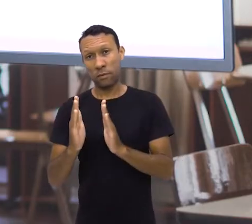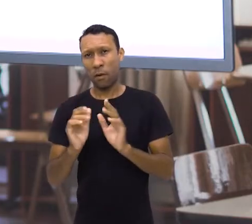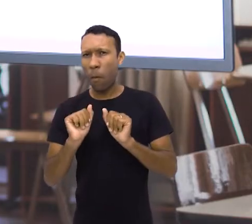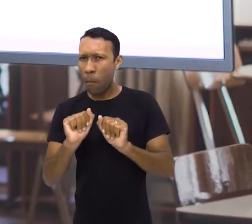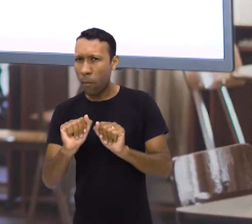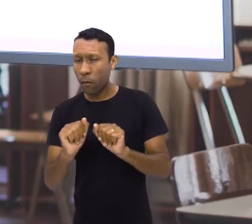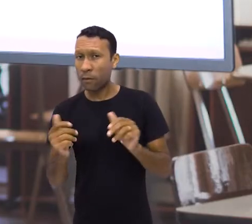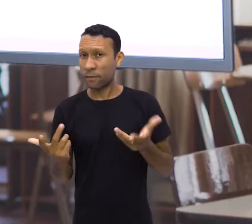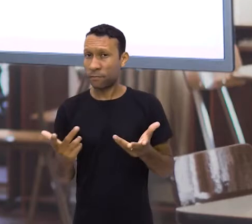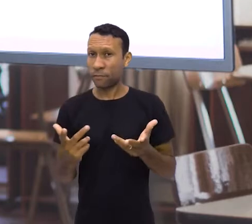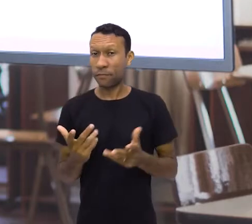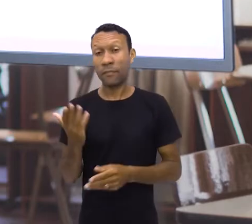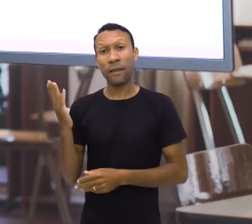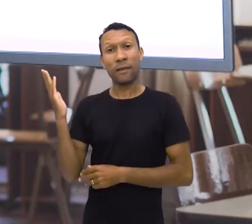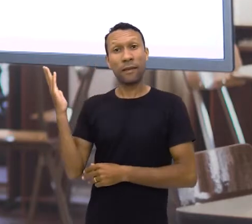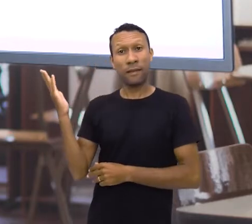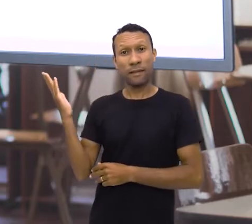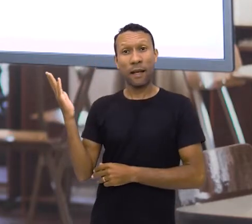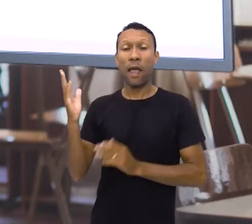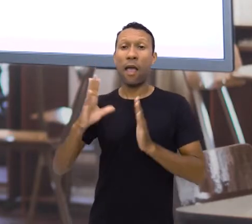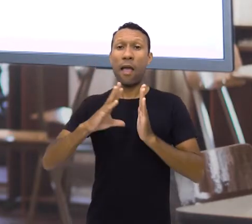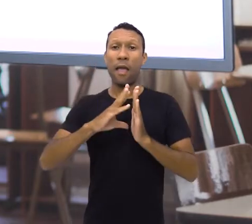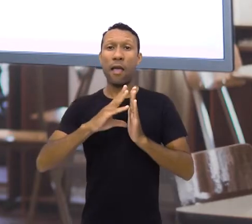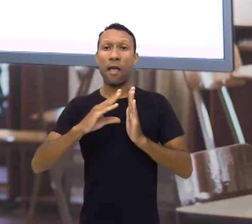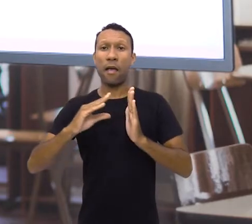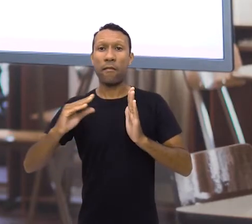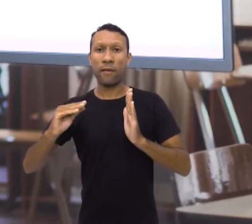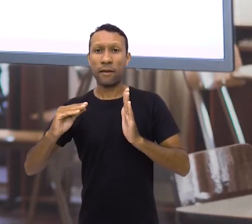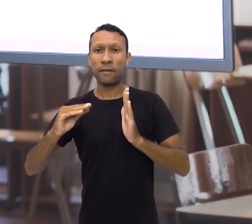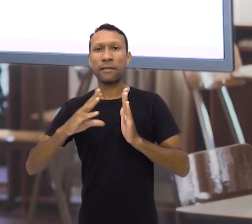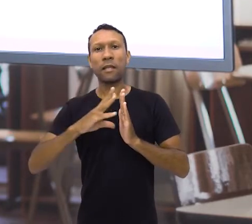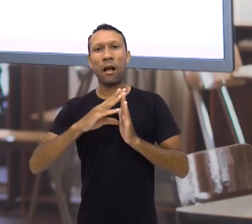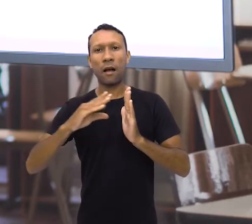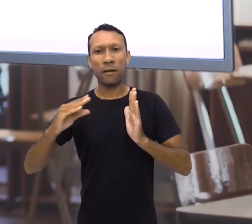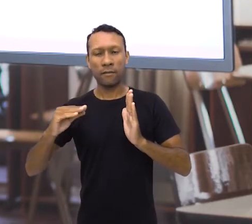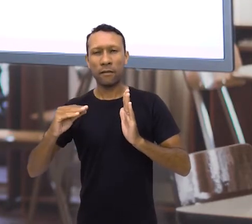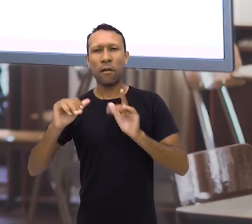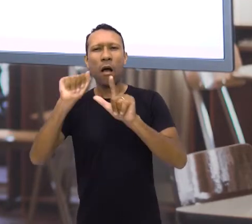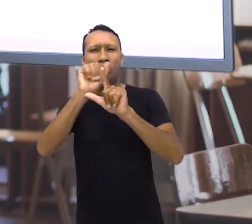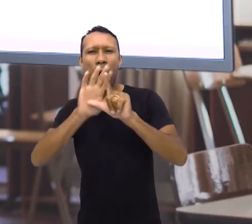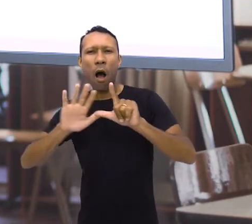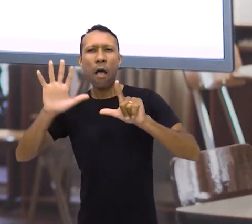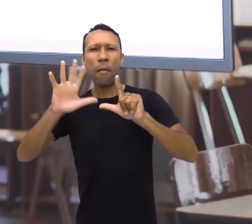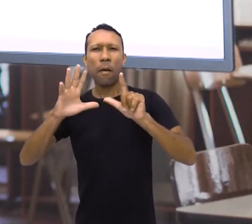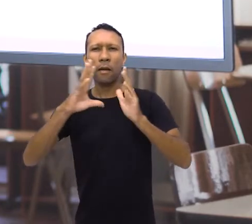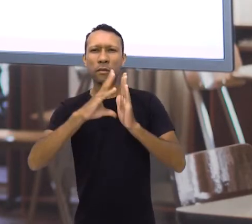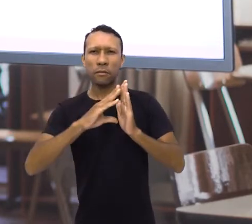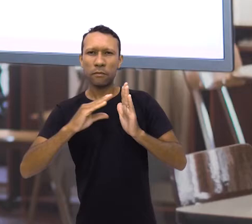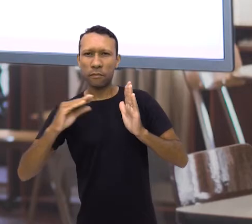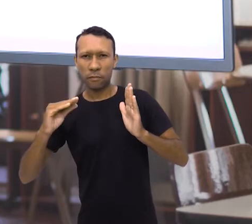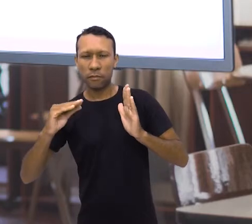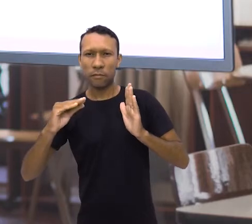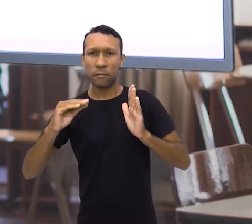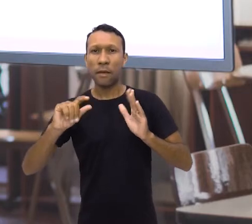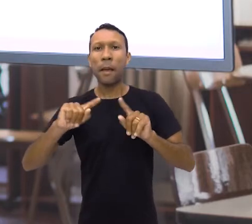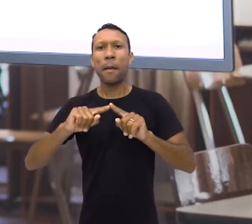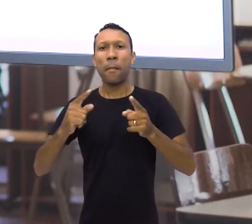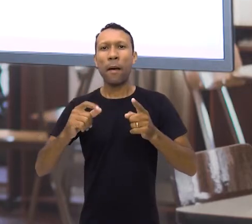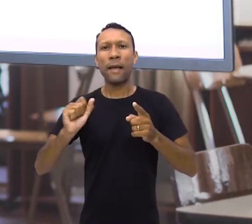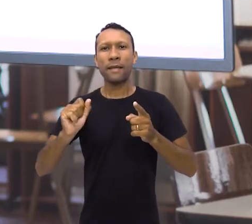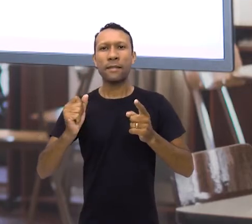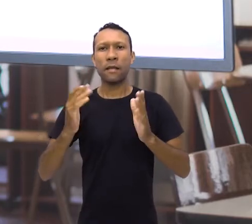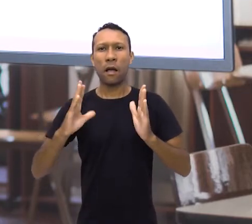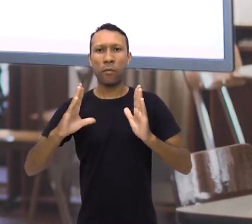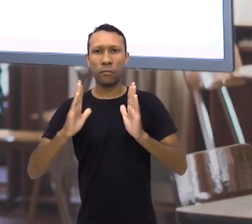está a reflexão. Está um espelho, a imagem está refletida de forma invertida, mas se eu colocar uma sobre a